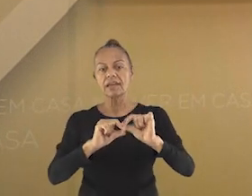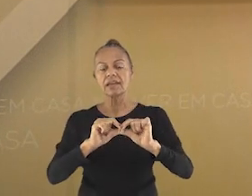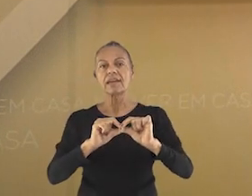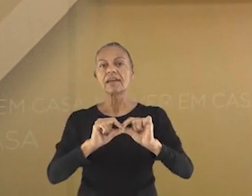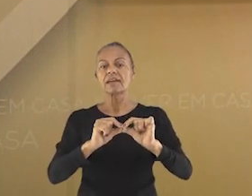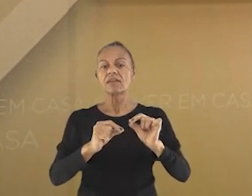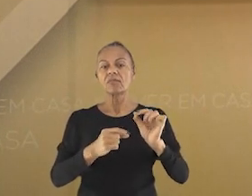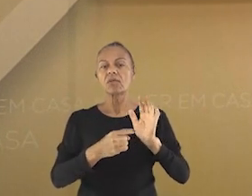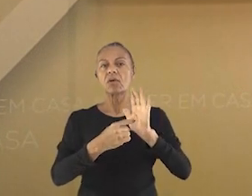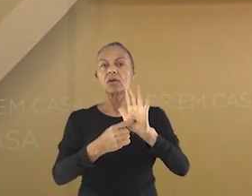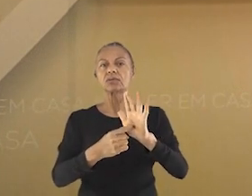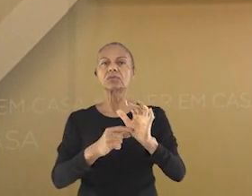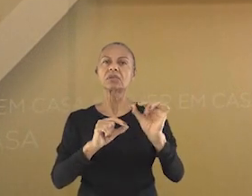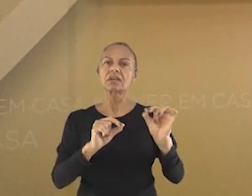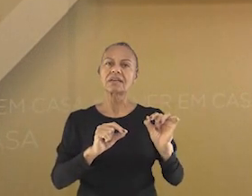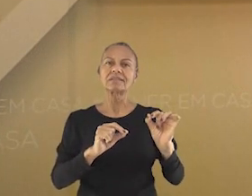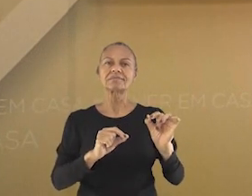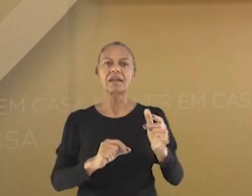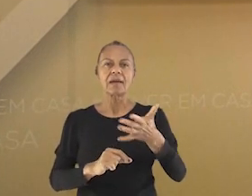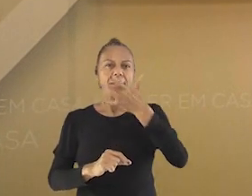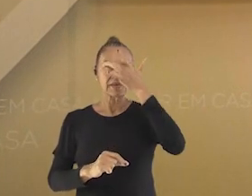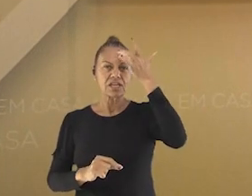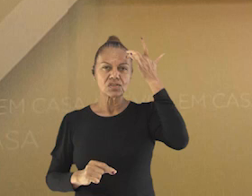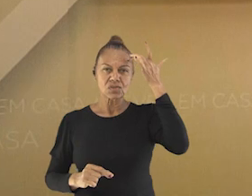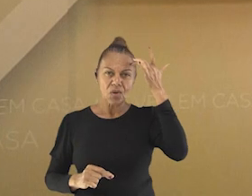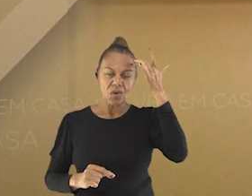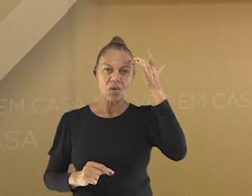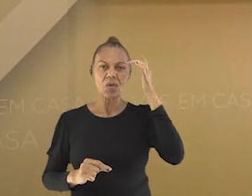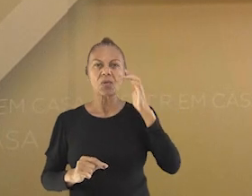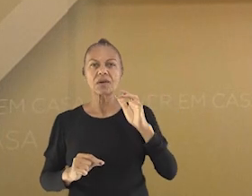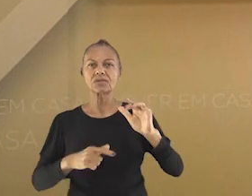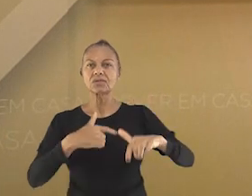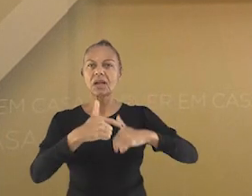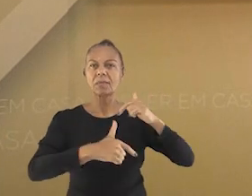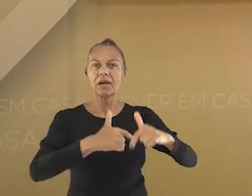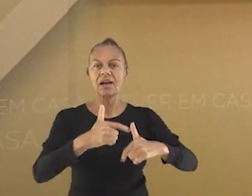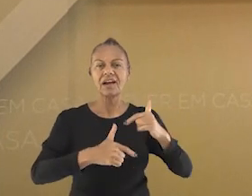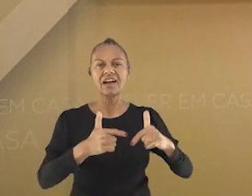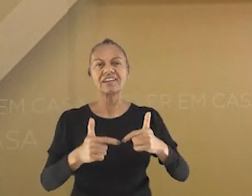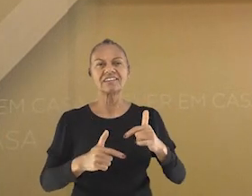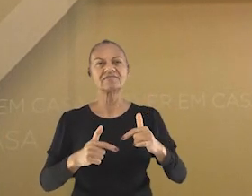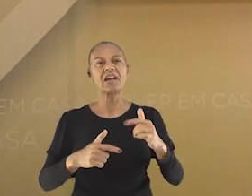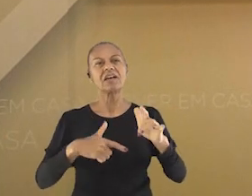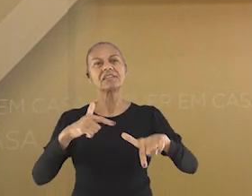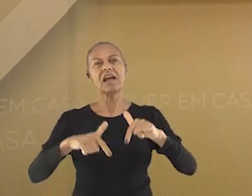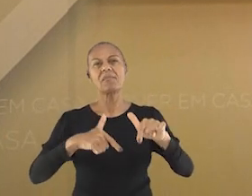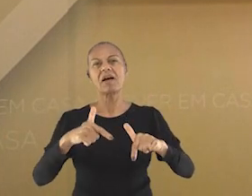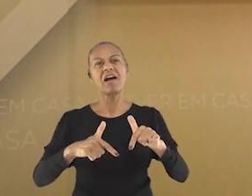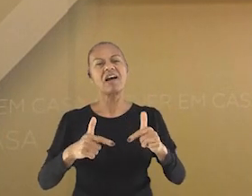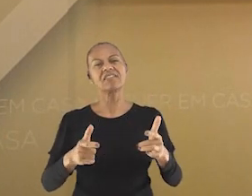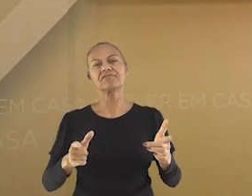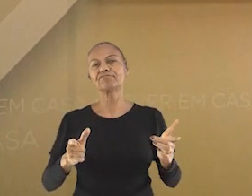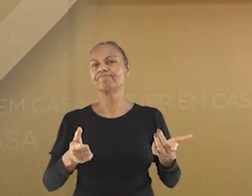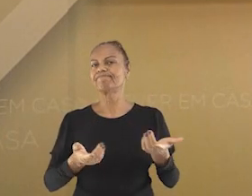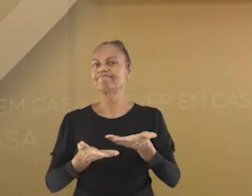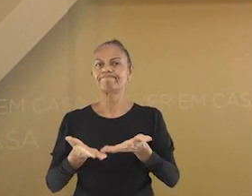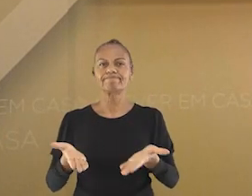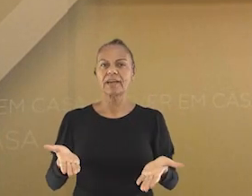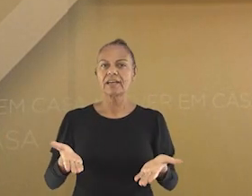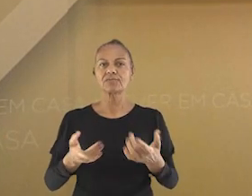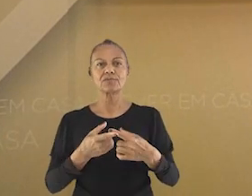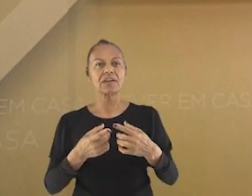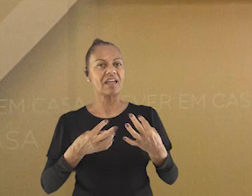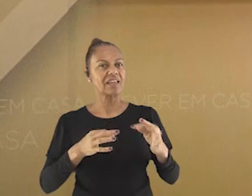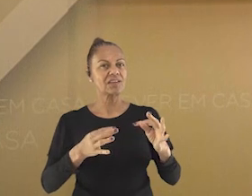Quanto aos desafios, o que mais se destaca é o desemprego estrutural, gerado entre os